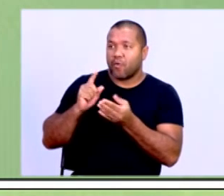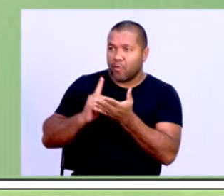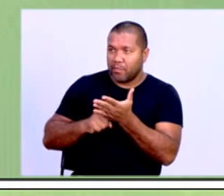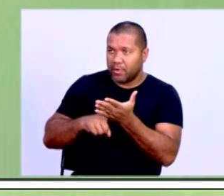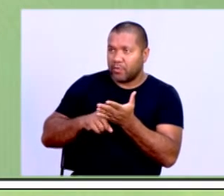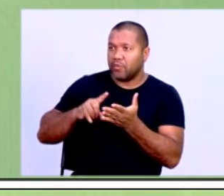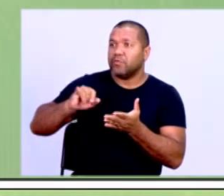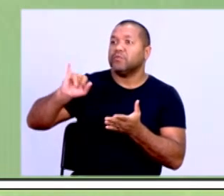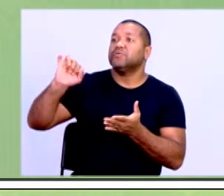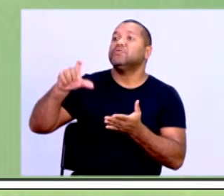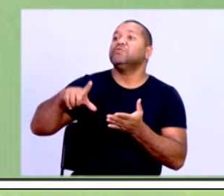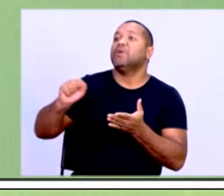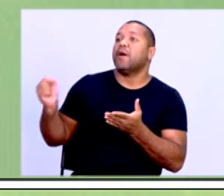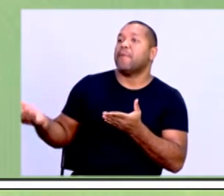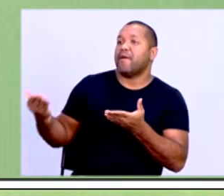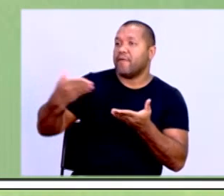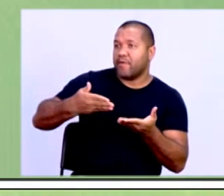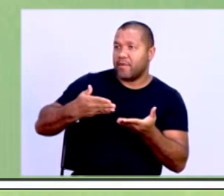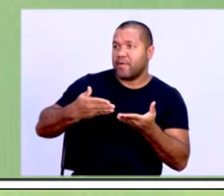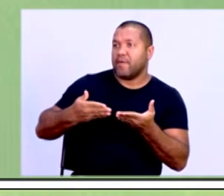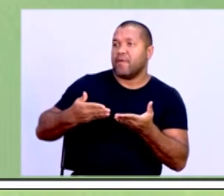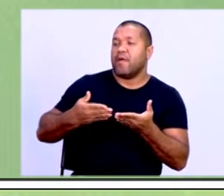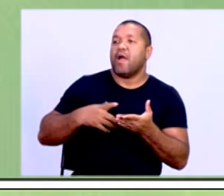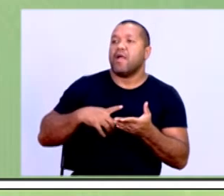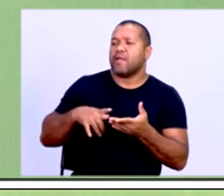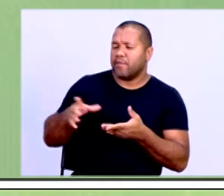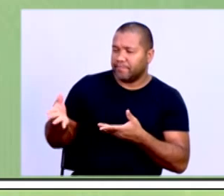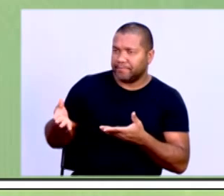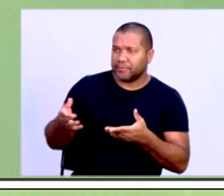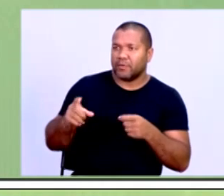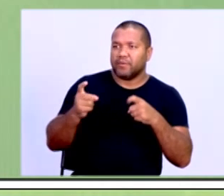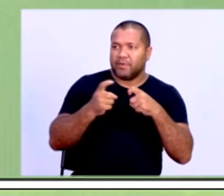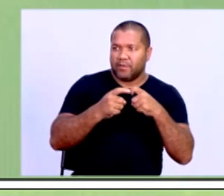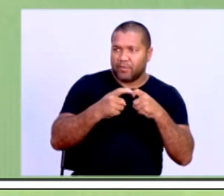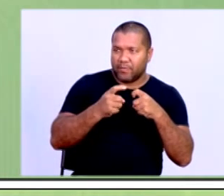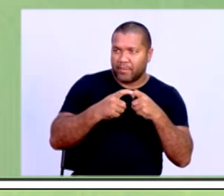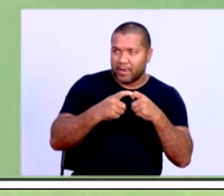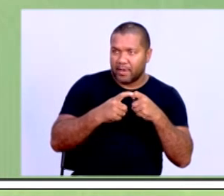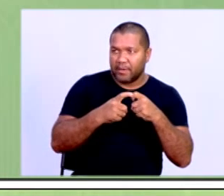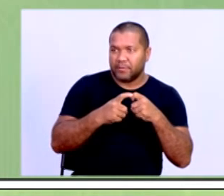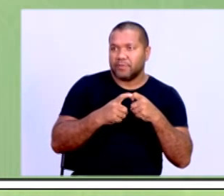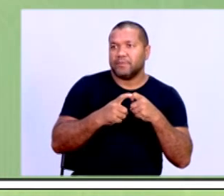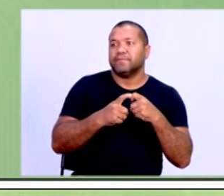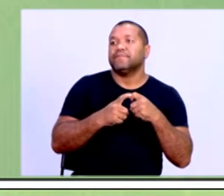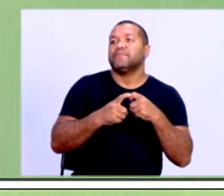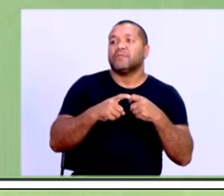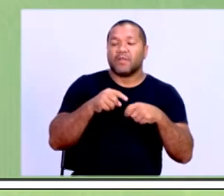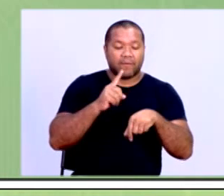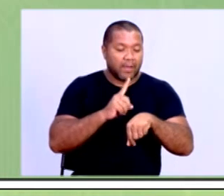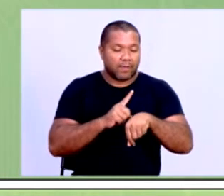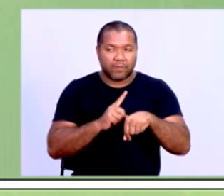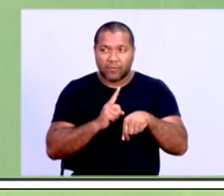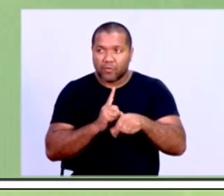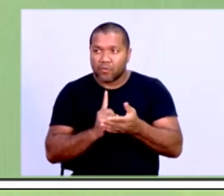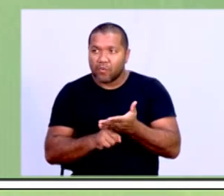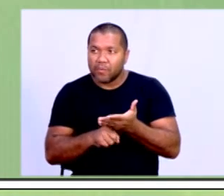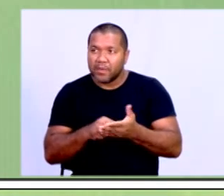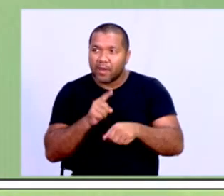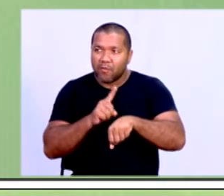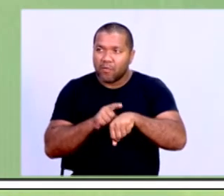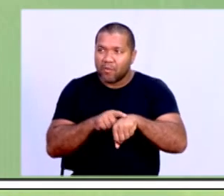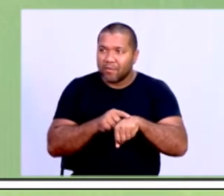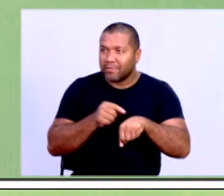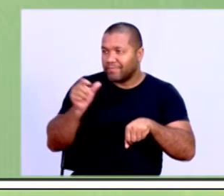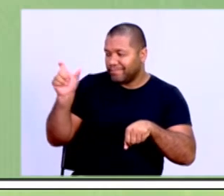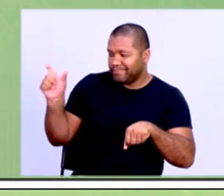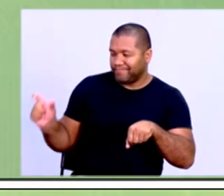consulta. Então, eles vão se relacionar. Então, tem o médico que vai agendar o horário para o